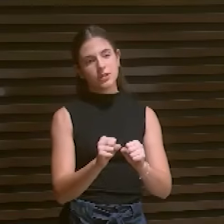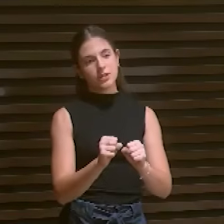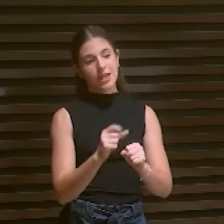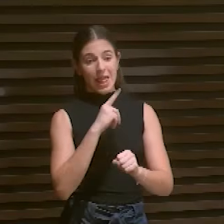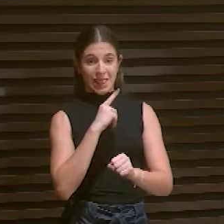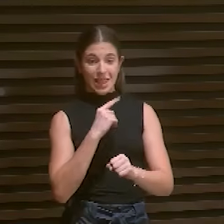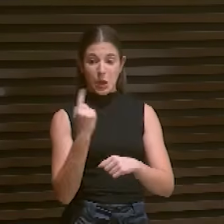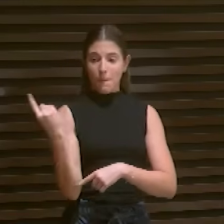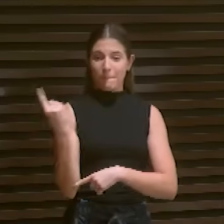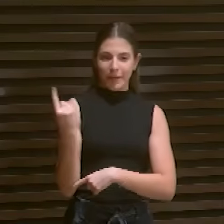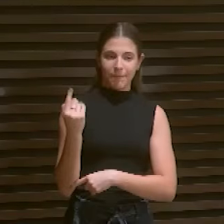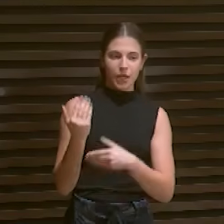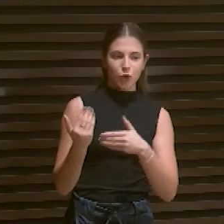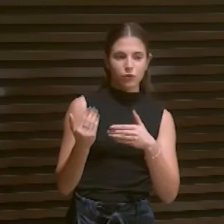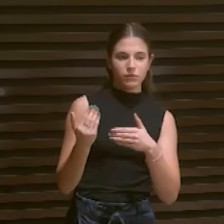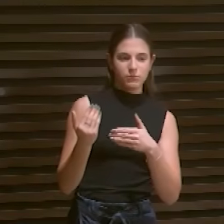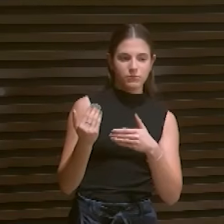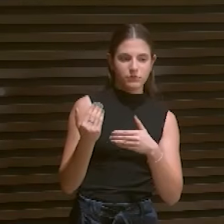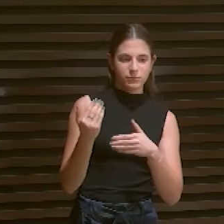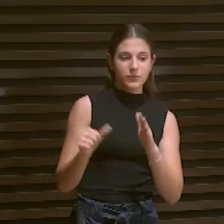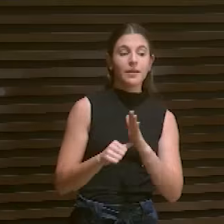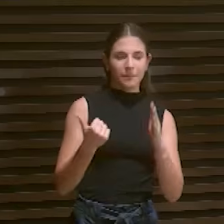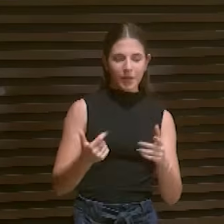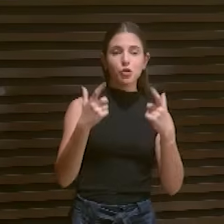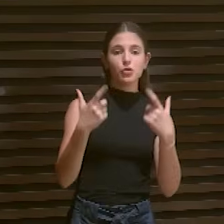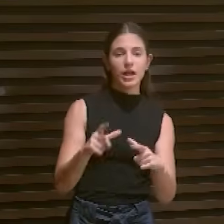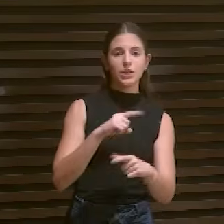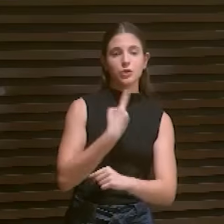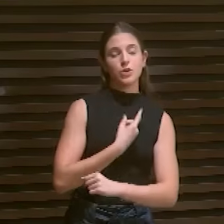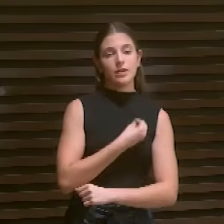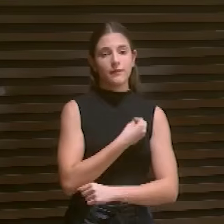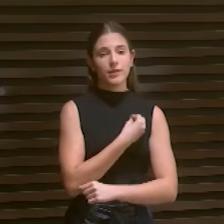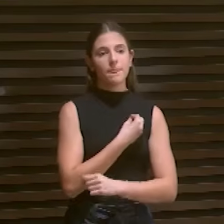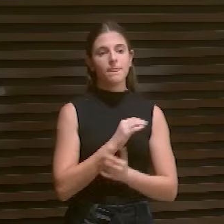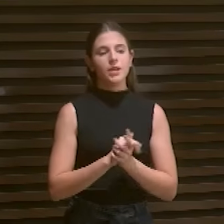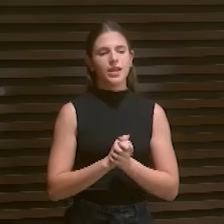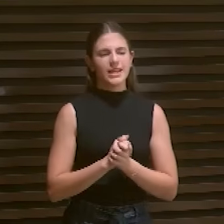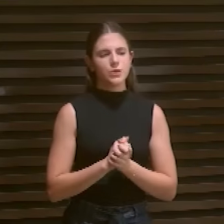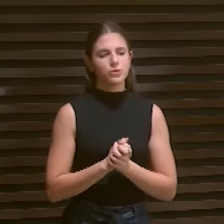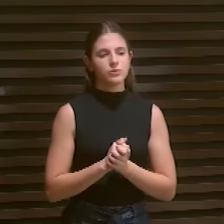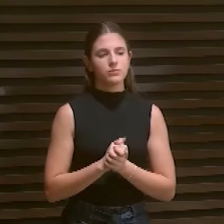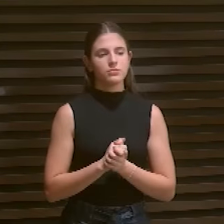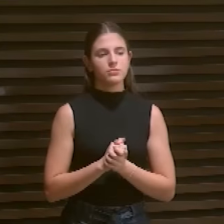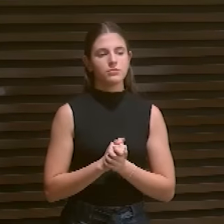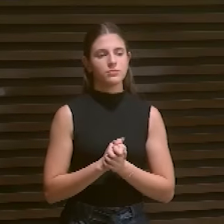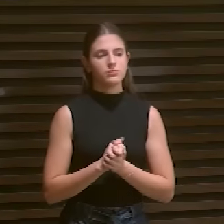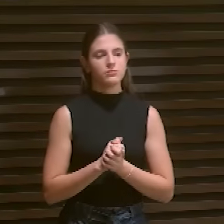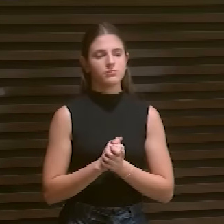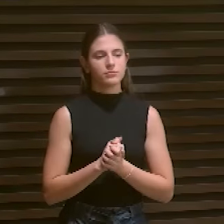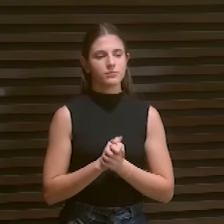vidas. Lá em Êxodo está escrito que não terás outros deuses diante de mim.